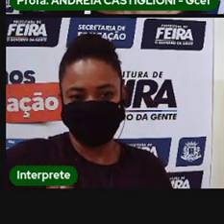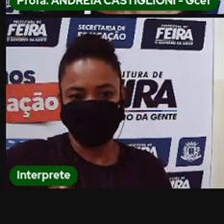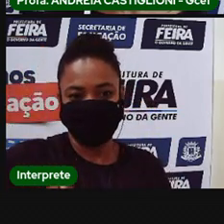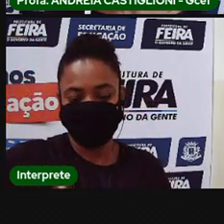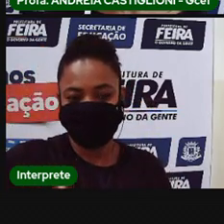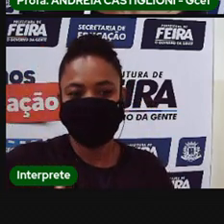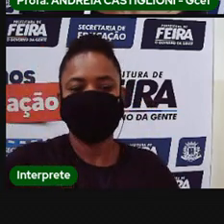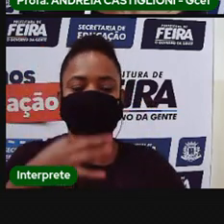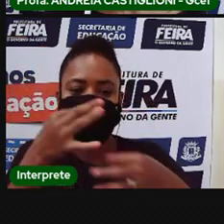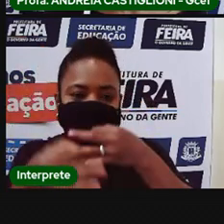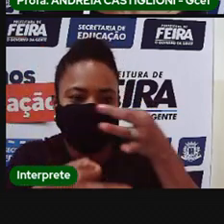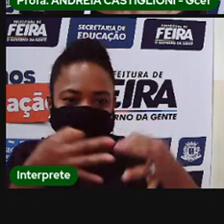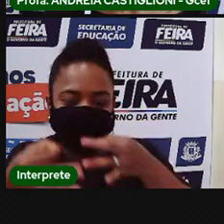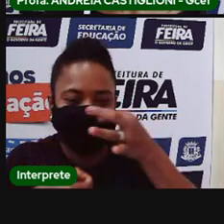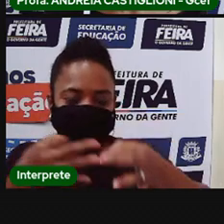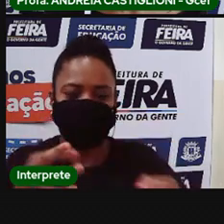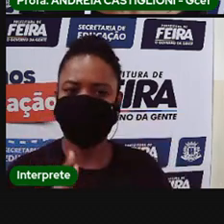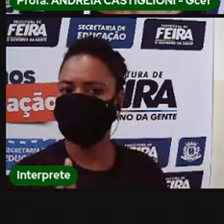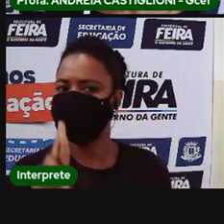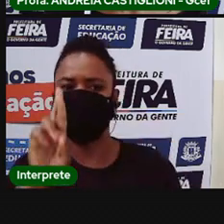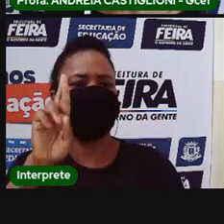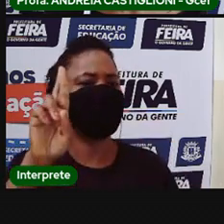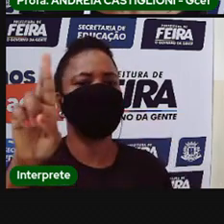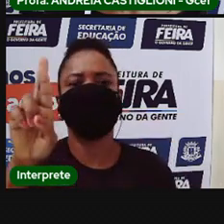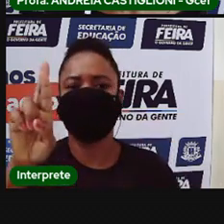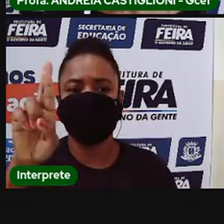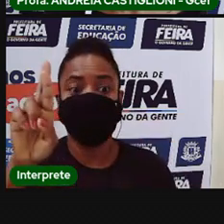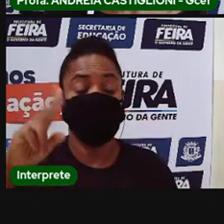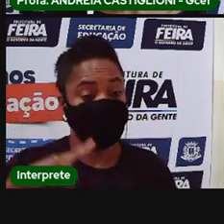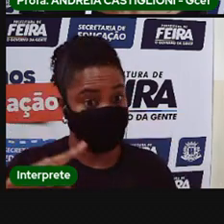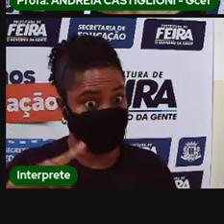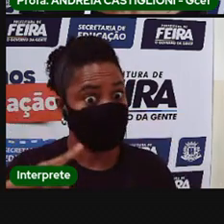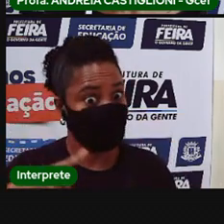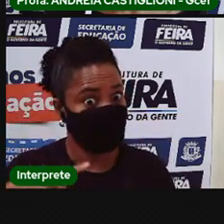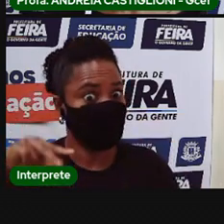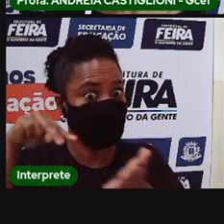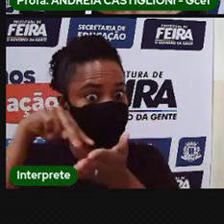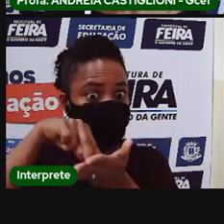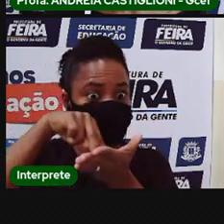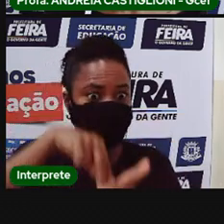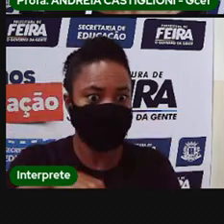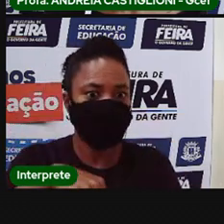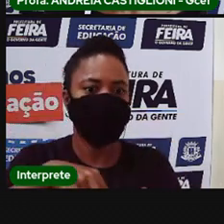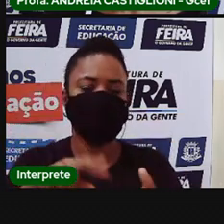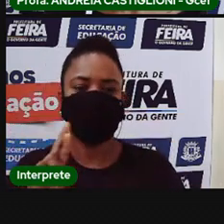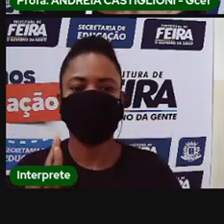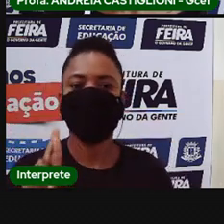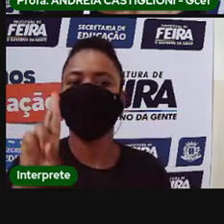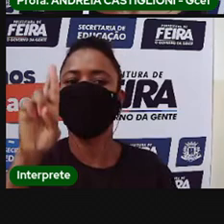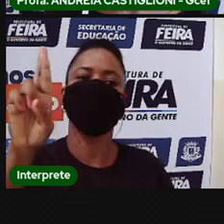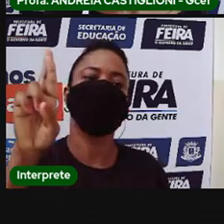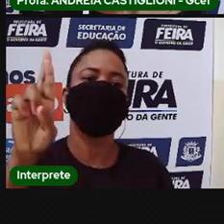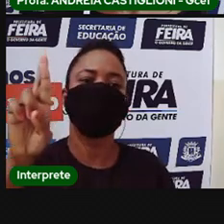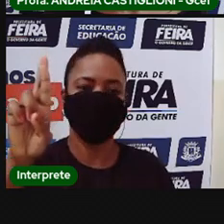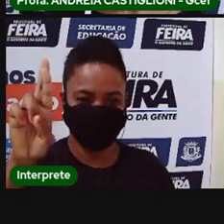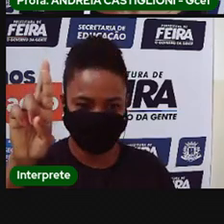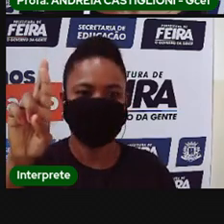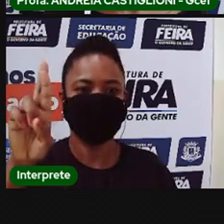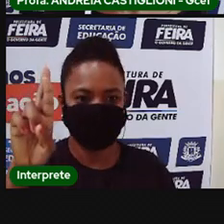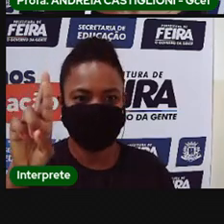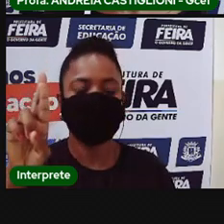suas opiniões, é ser essa pessoa, né, ter essa firmeza, então você se torna responsável e